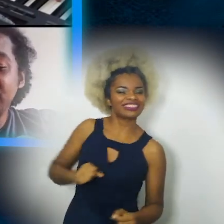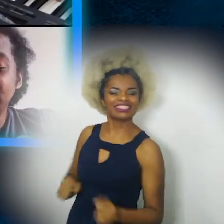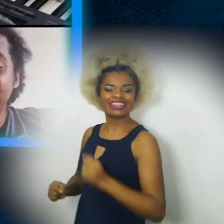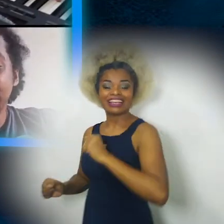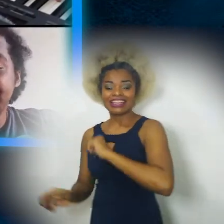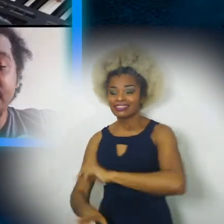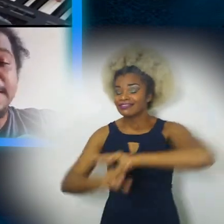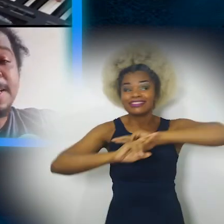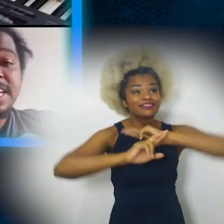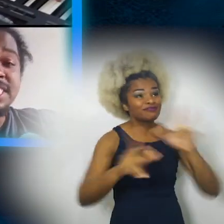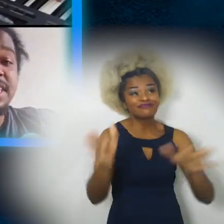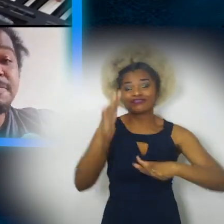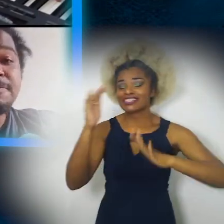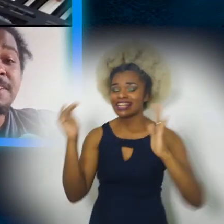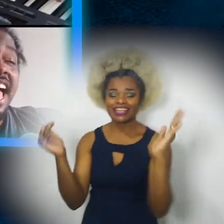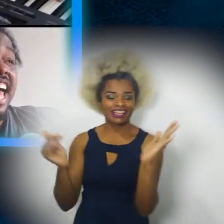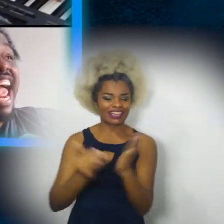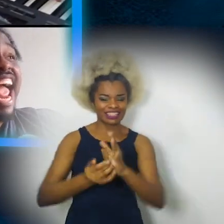diferente,